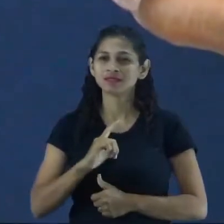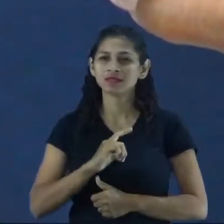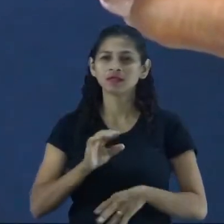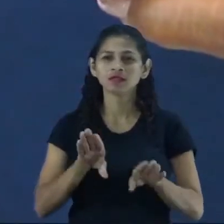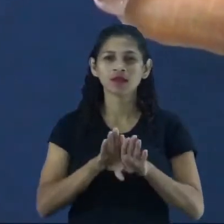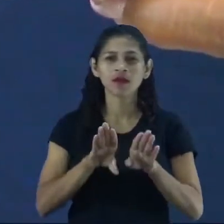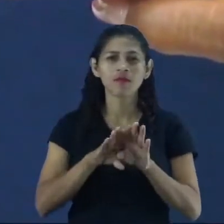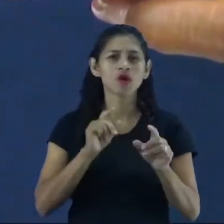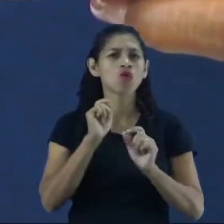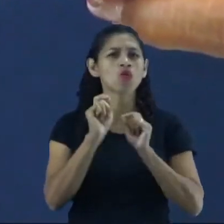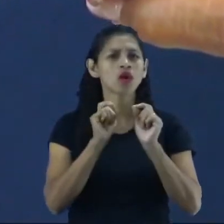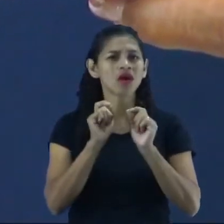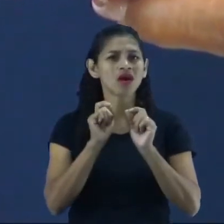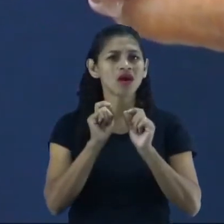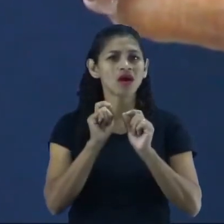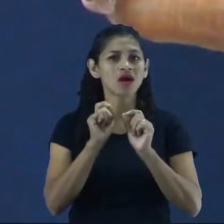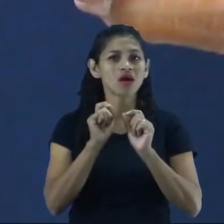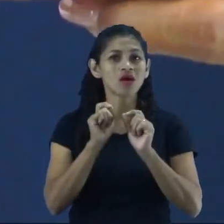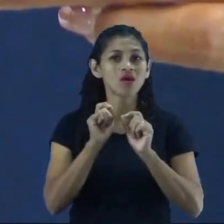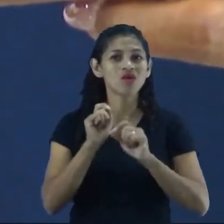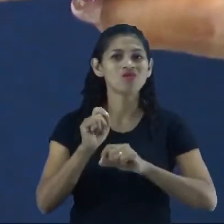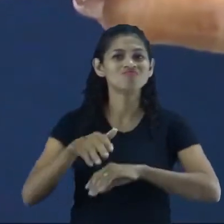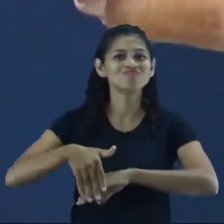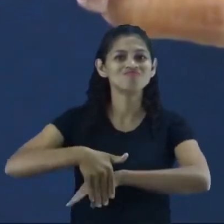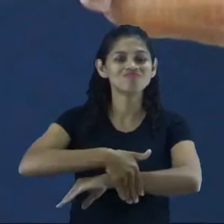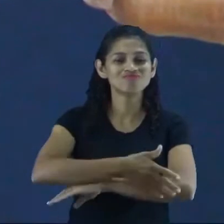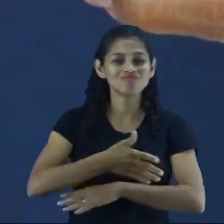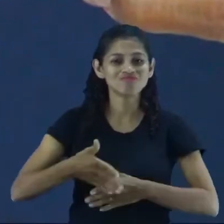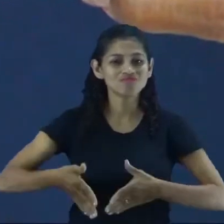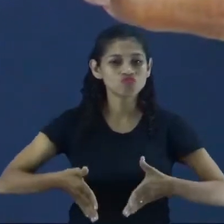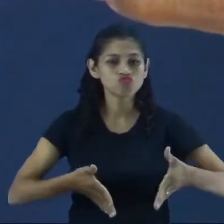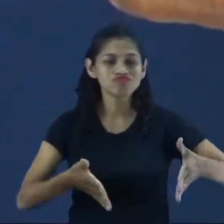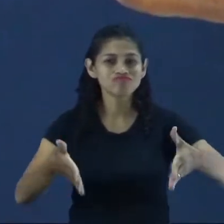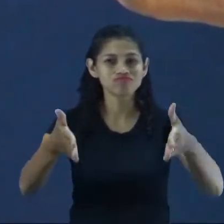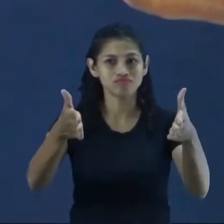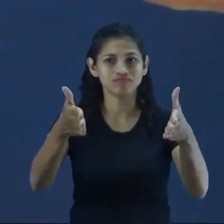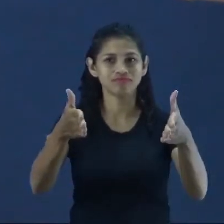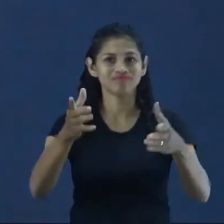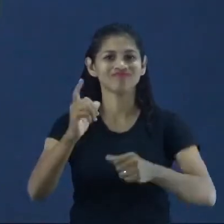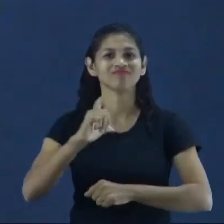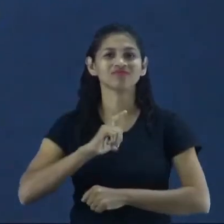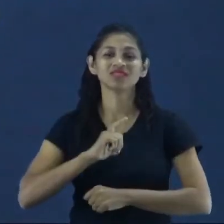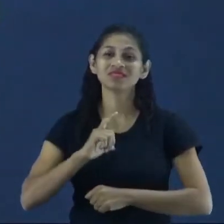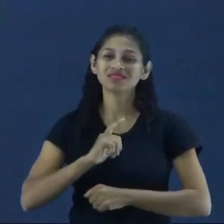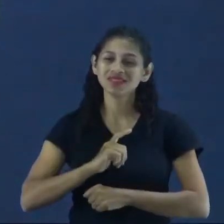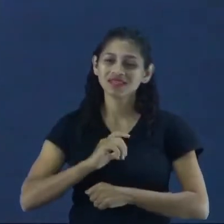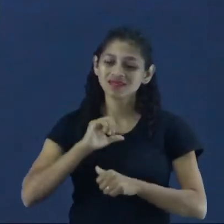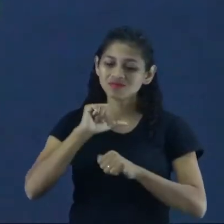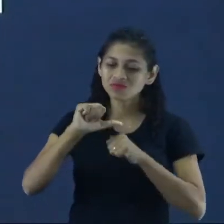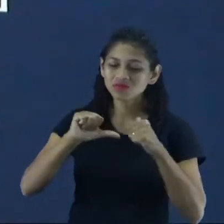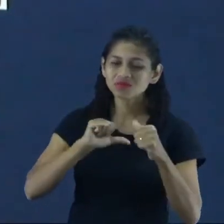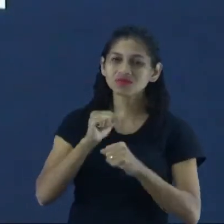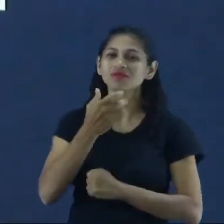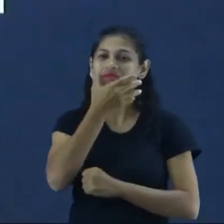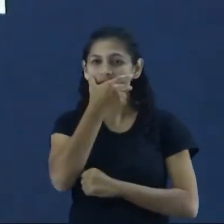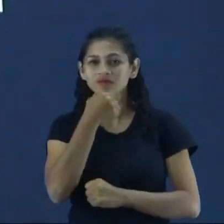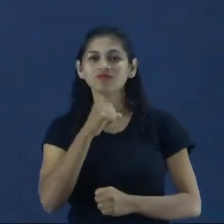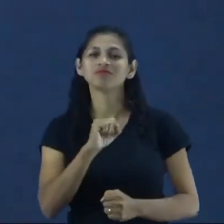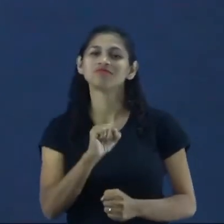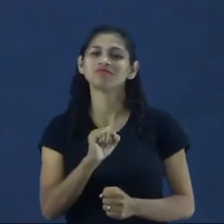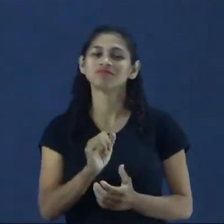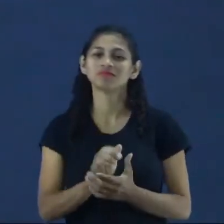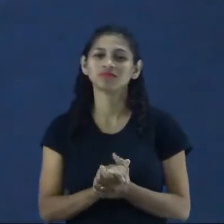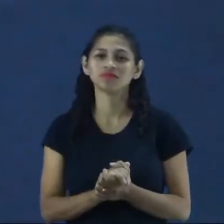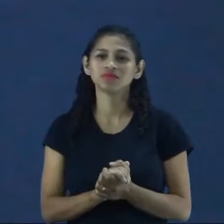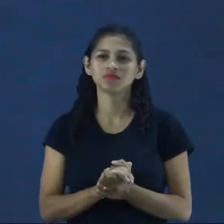Uma estrada, né? Então, aqui a gente tem intervenção humana. Se a gente tem aqui nessa paisagem intervenção humana, se